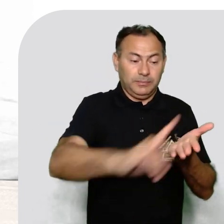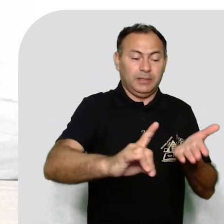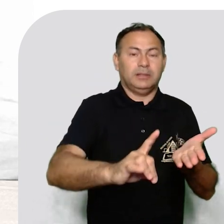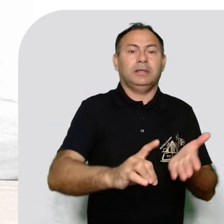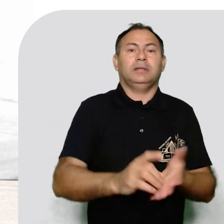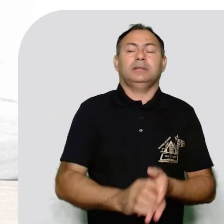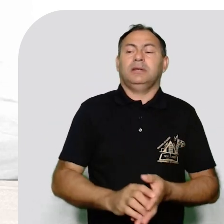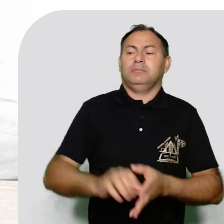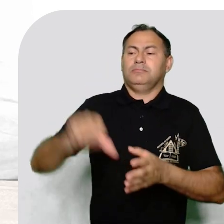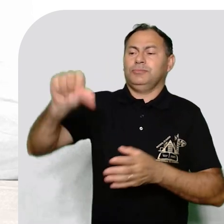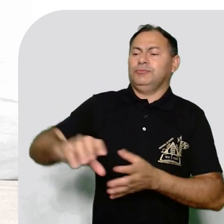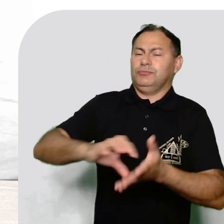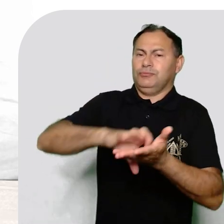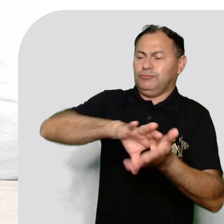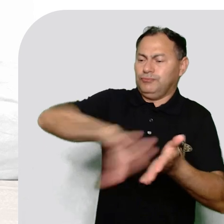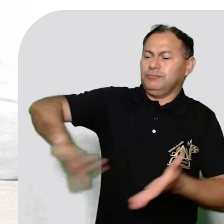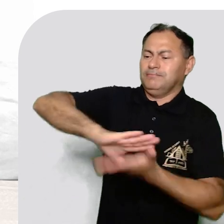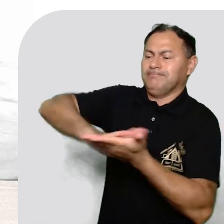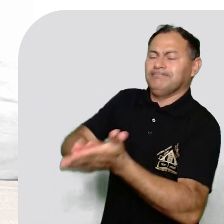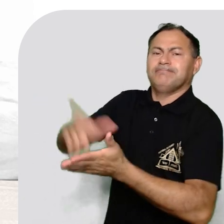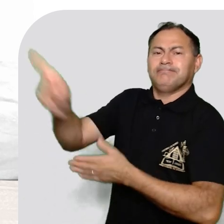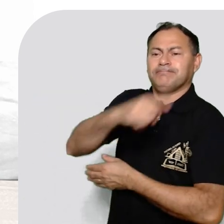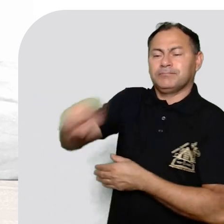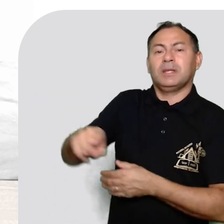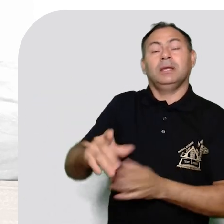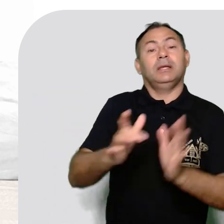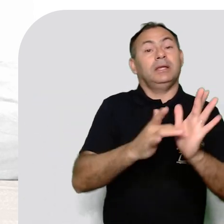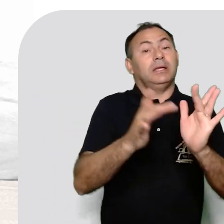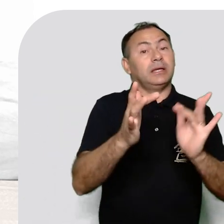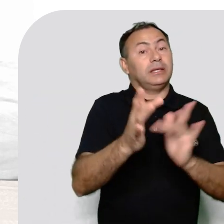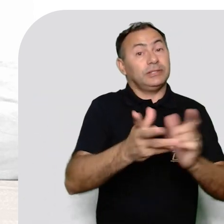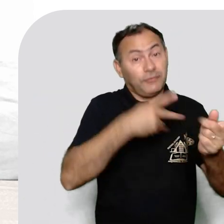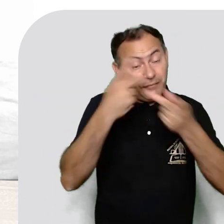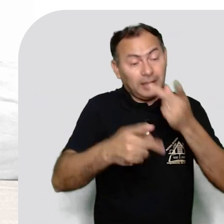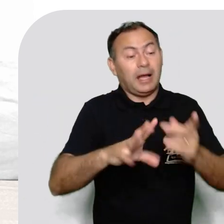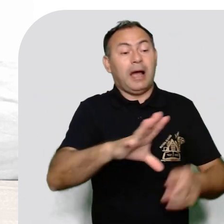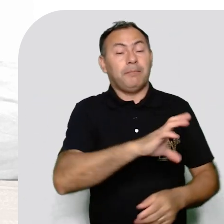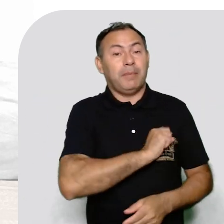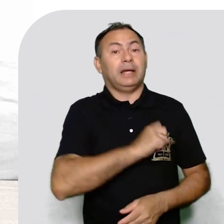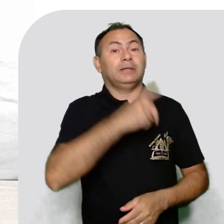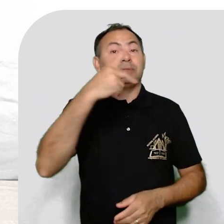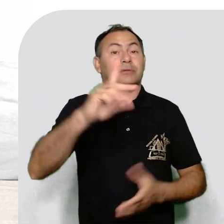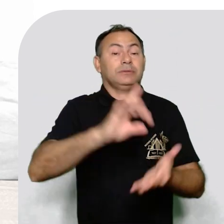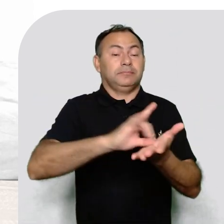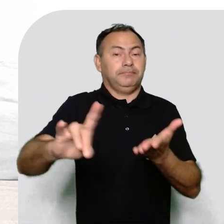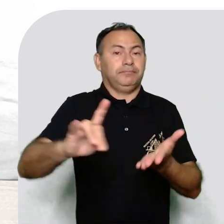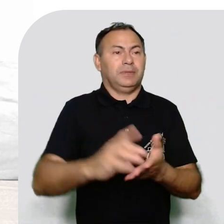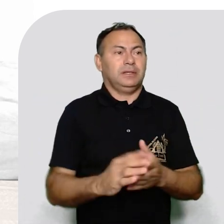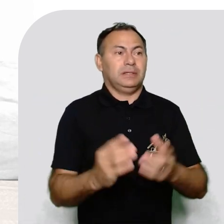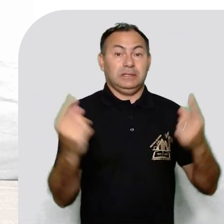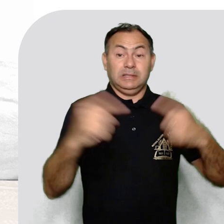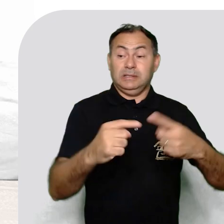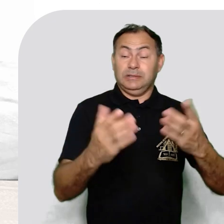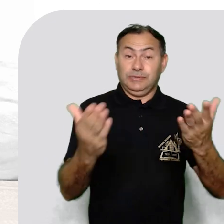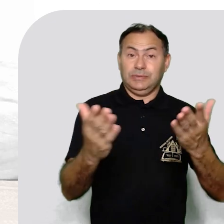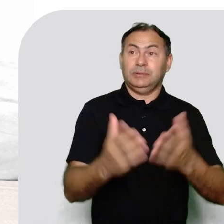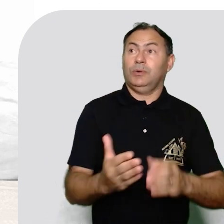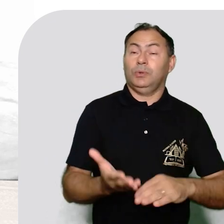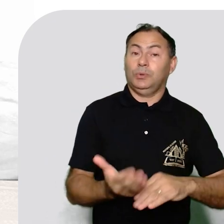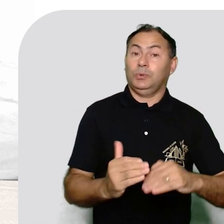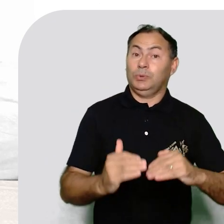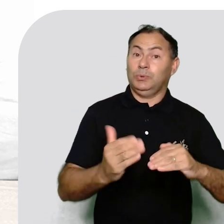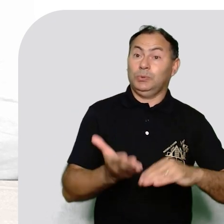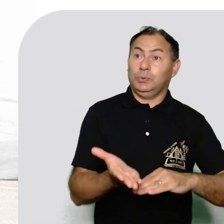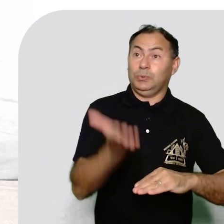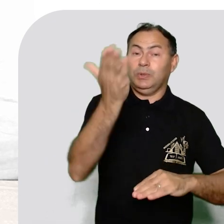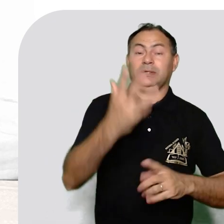tem que ser execrado, excluído, eliminado. E o Cristo fala do amar os inimigos. Isso coloca um parâmetro extremamente elevado